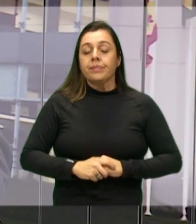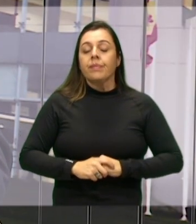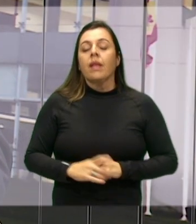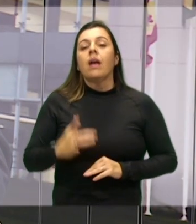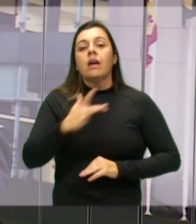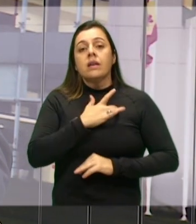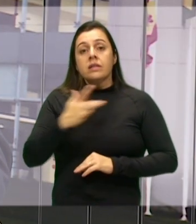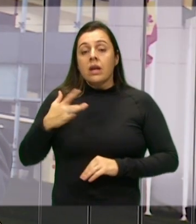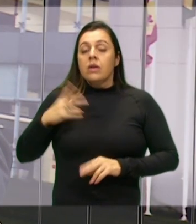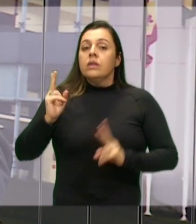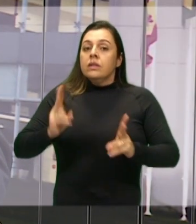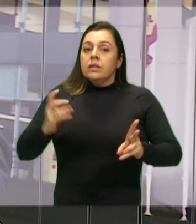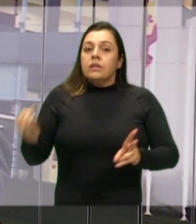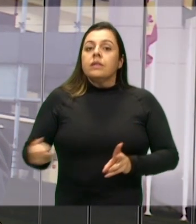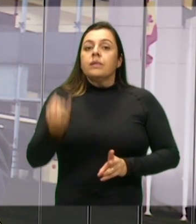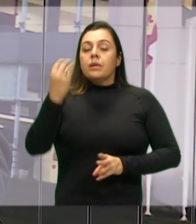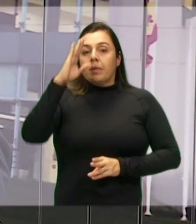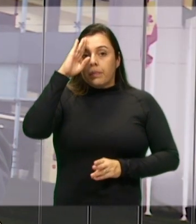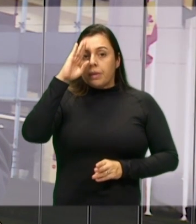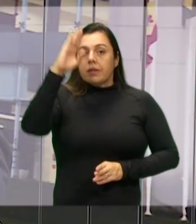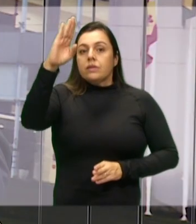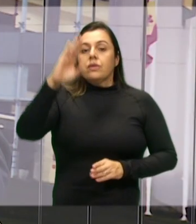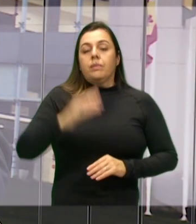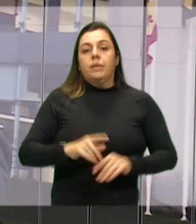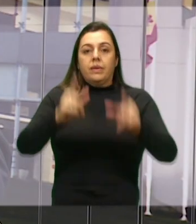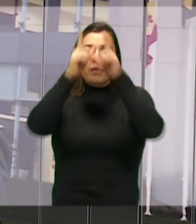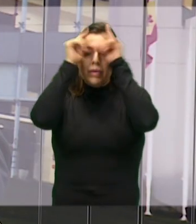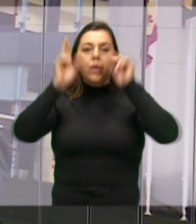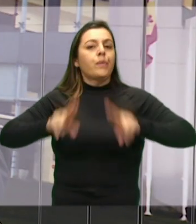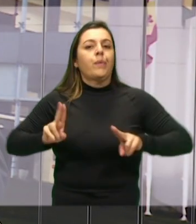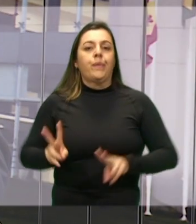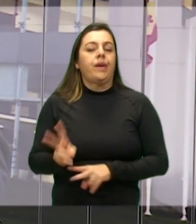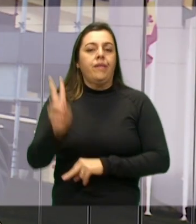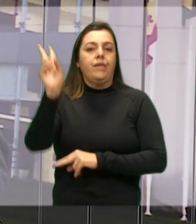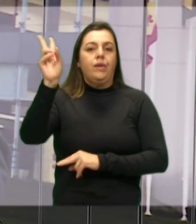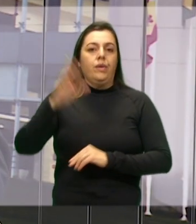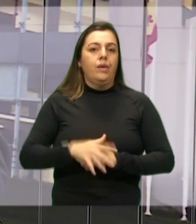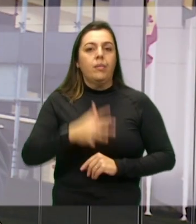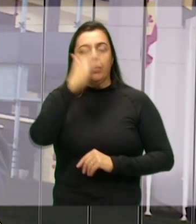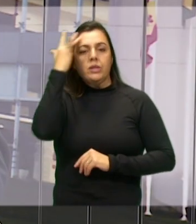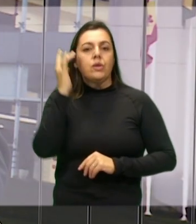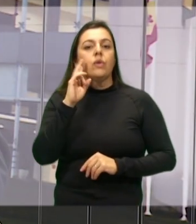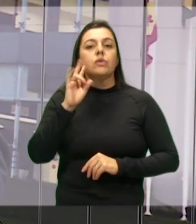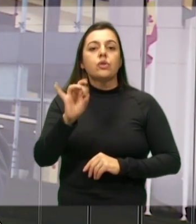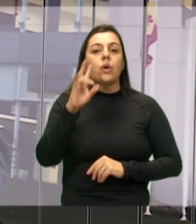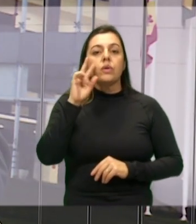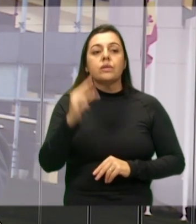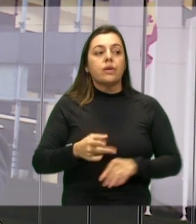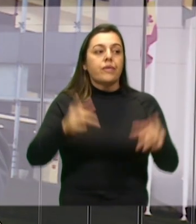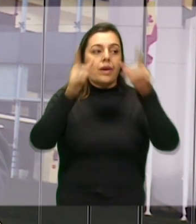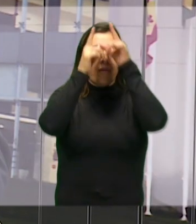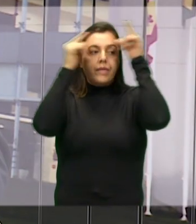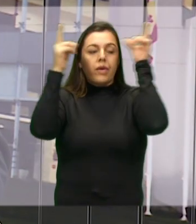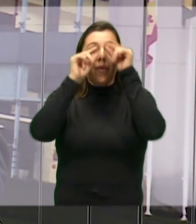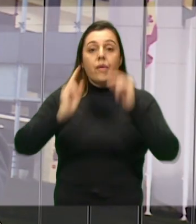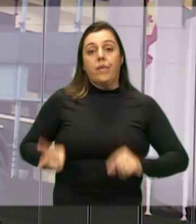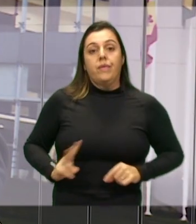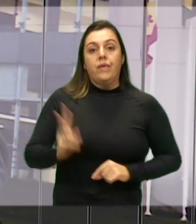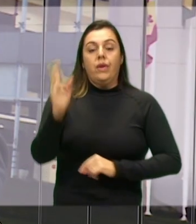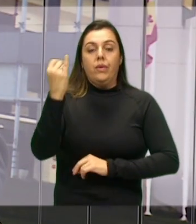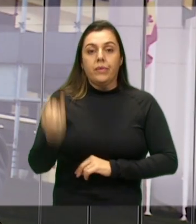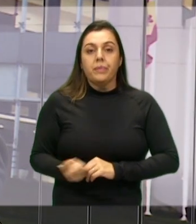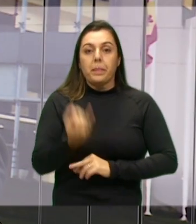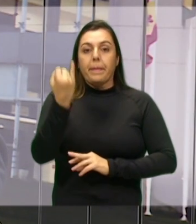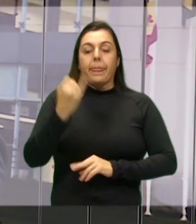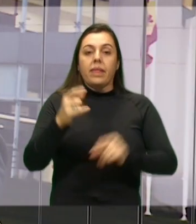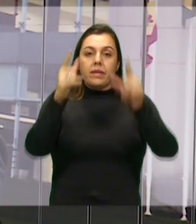saúde, ela sempre foi uma área, e principalmente a enfermagem, que nunca foi valorizada. As pessoas só conseguiram ver realmente o valor e a importância